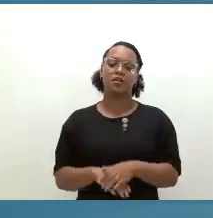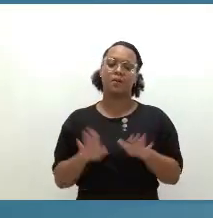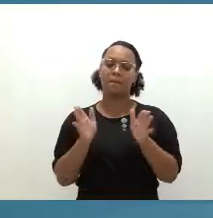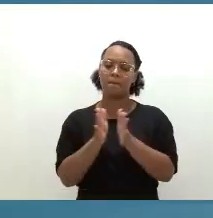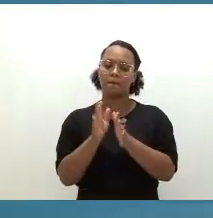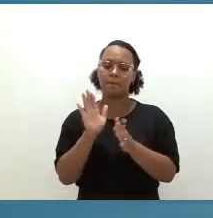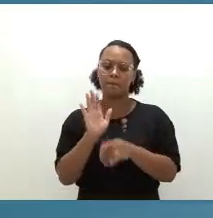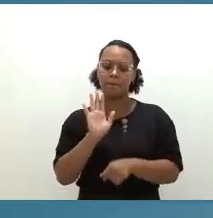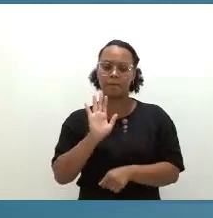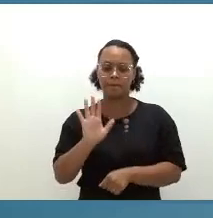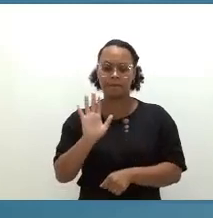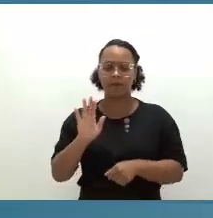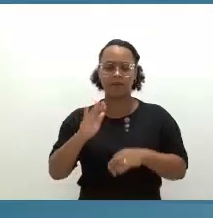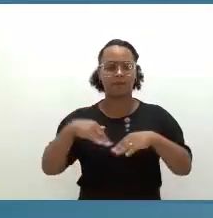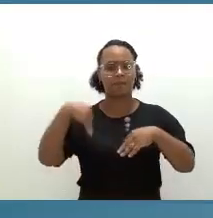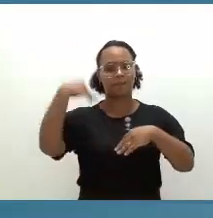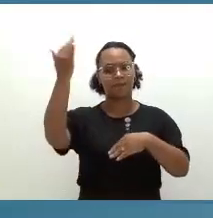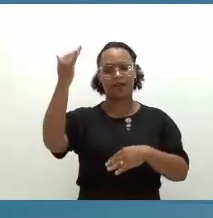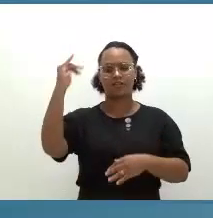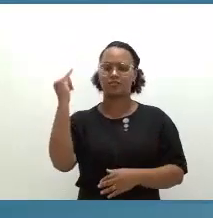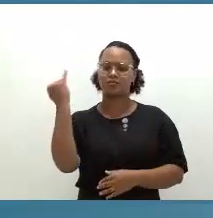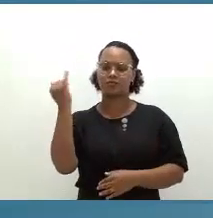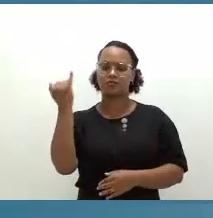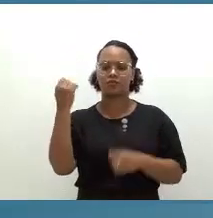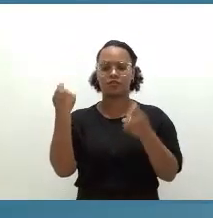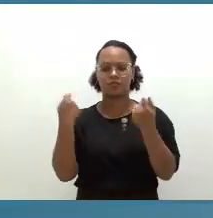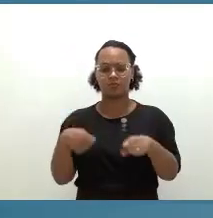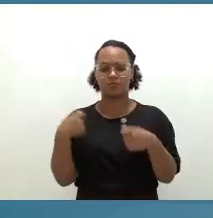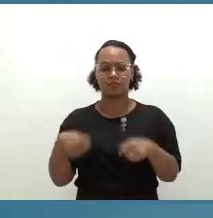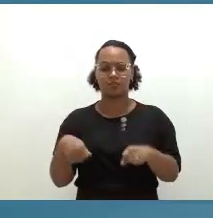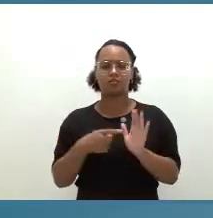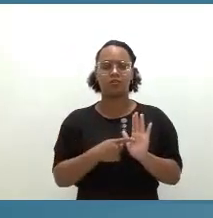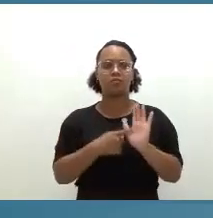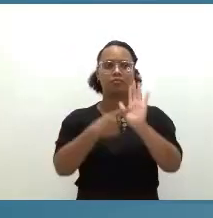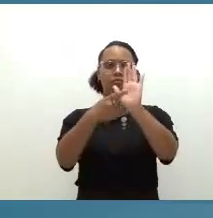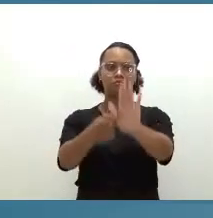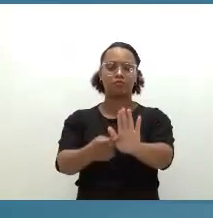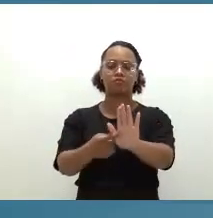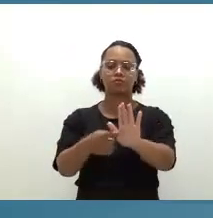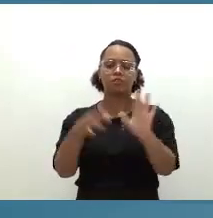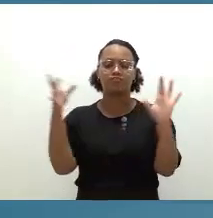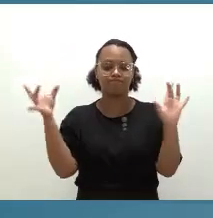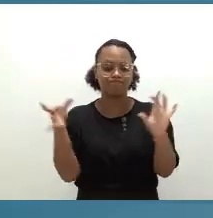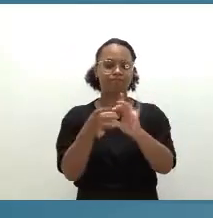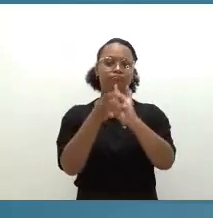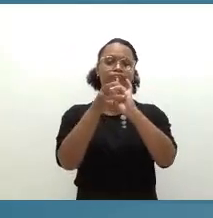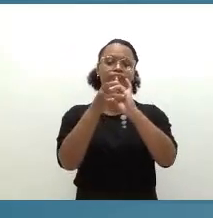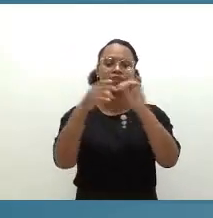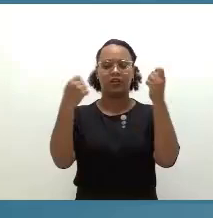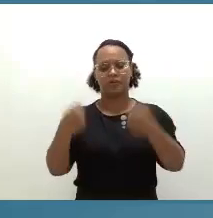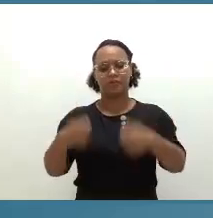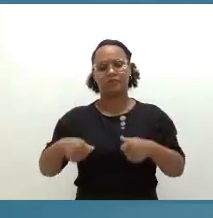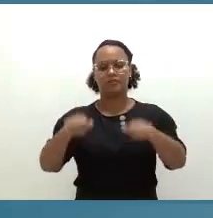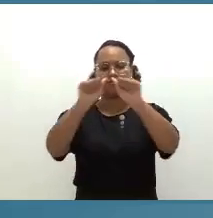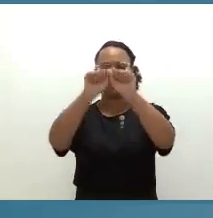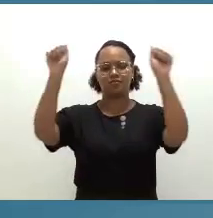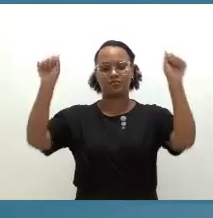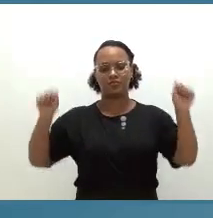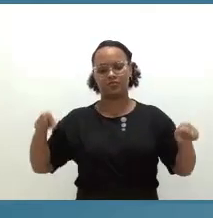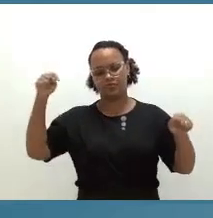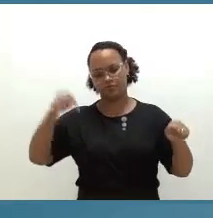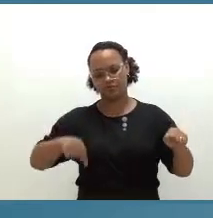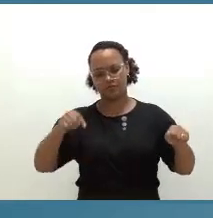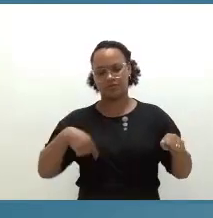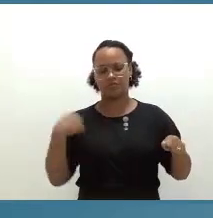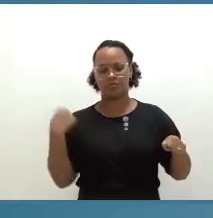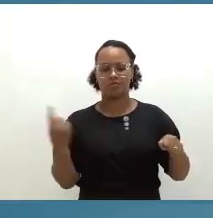demonstrar esta unidade tão necessária ao nosso tribunal, tão necessária ao Poder Judiciário, no momento que o Poder